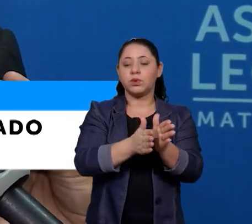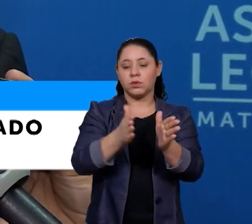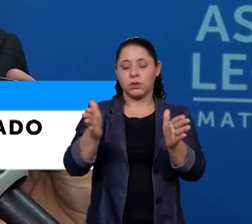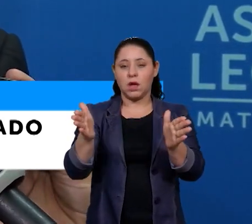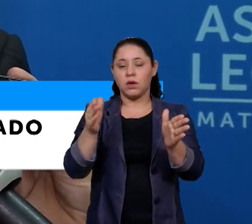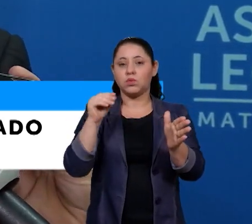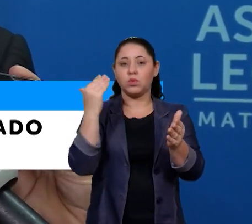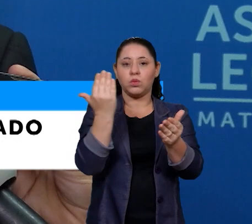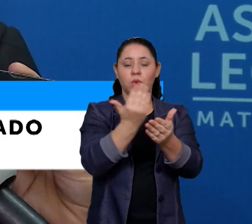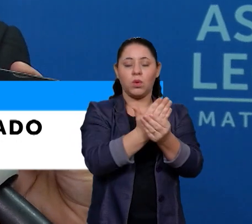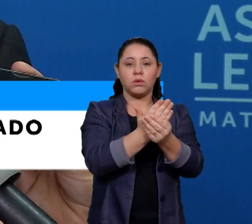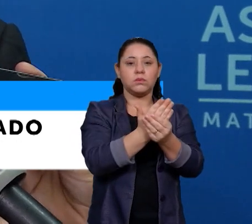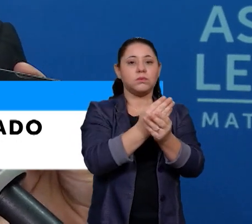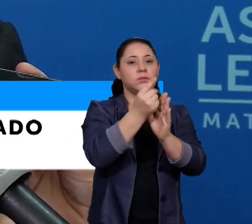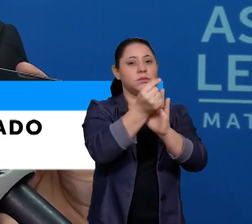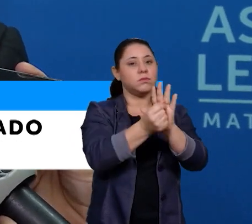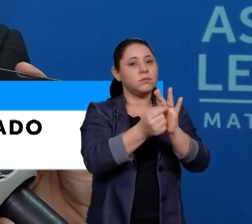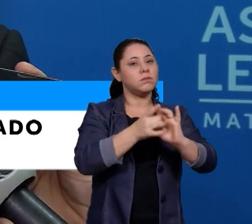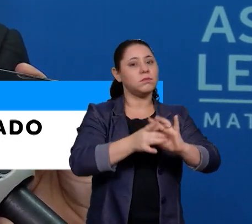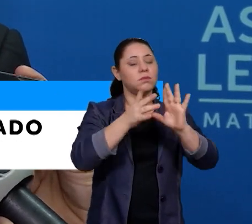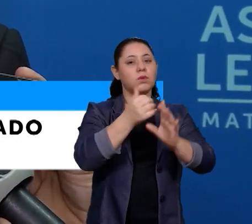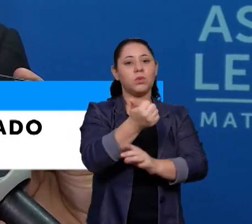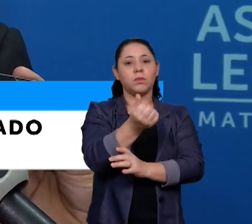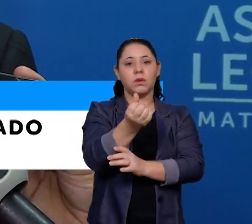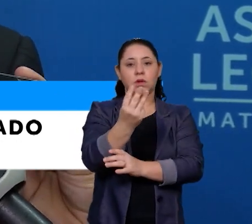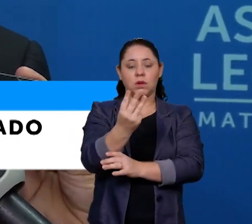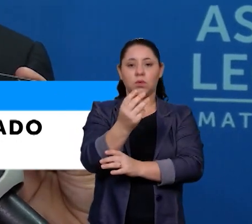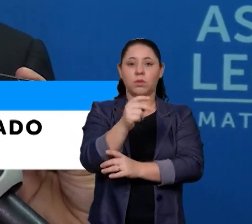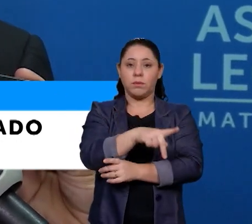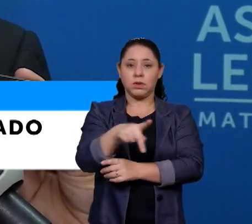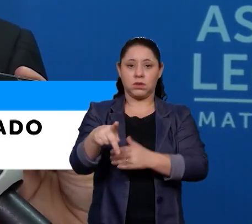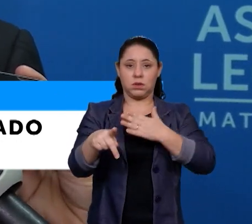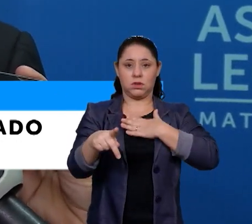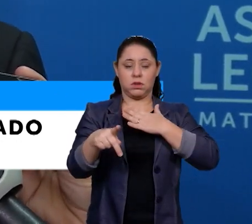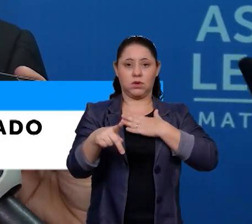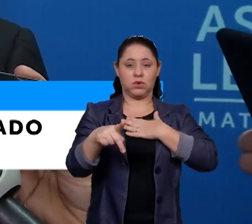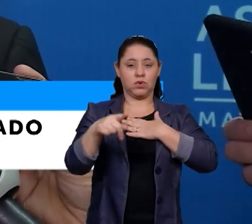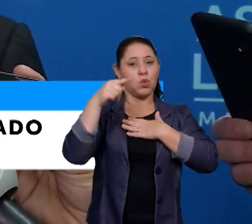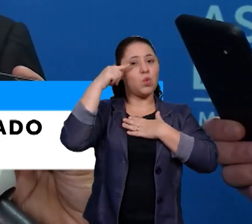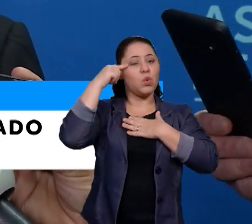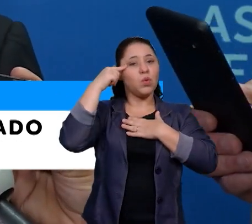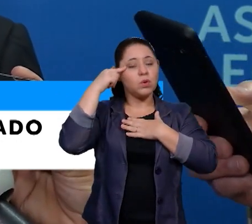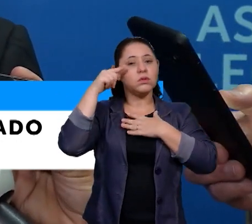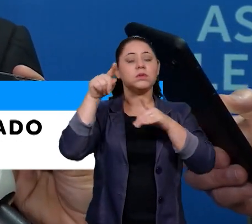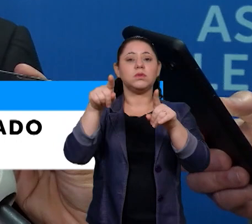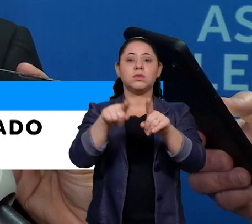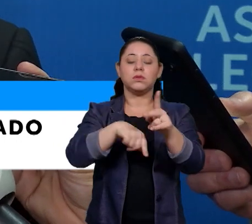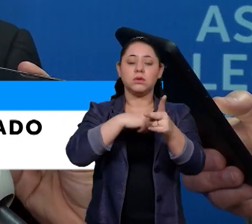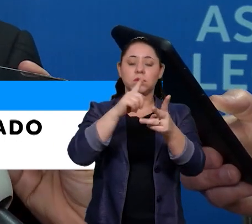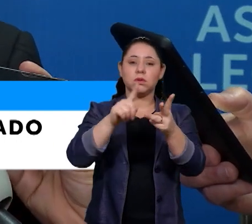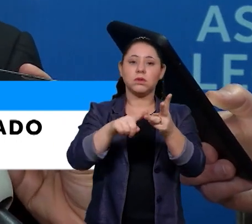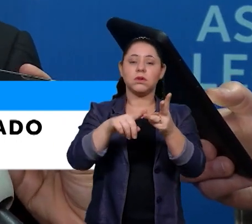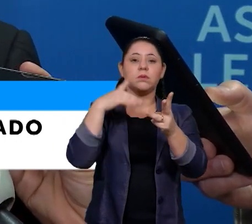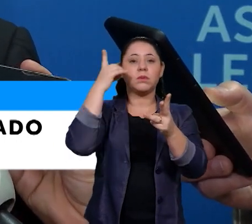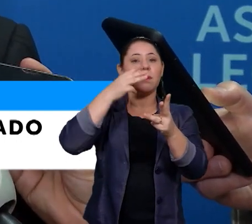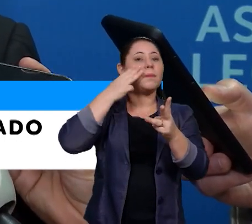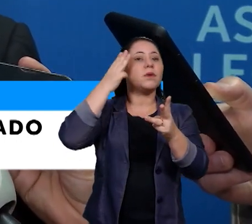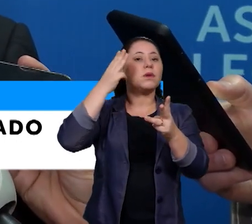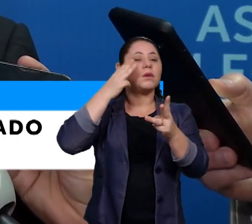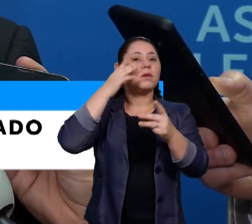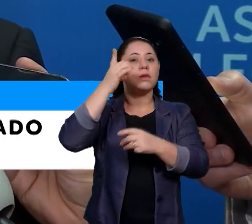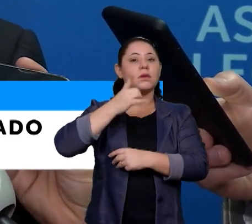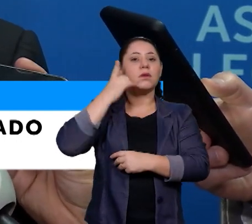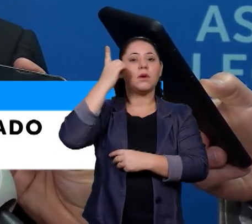de relicitação da concessão da BR-163, composta por mim como presidente, pelo Roberto Rachioca,